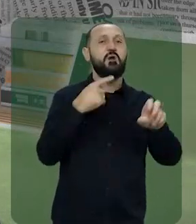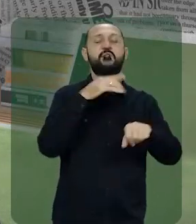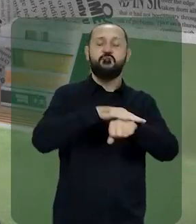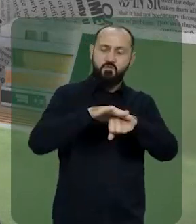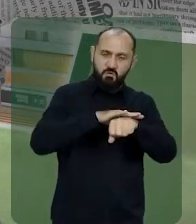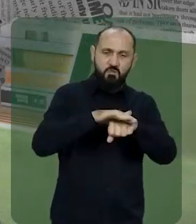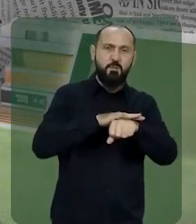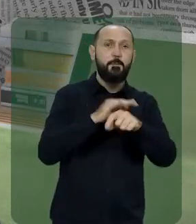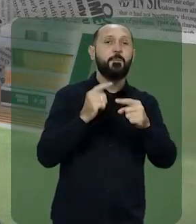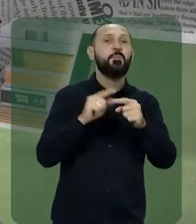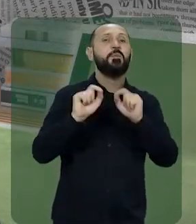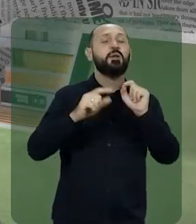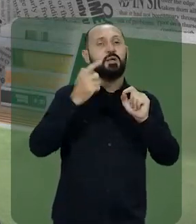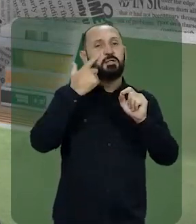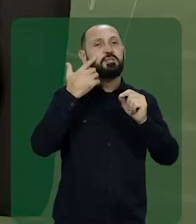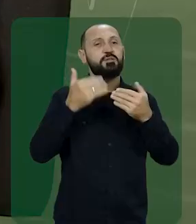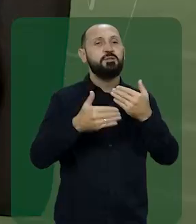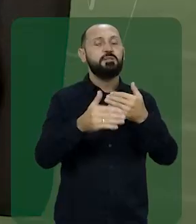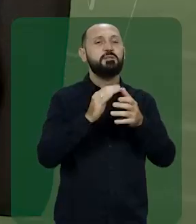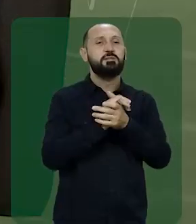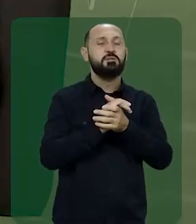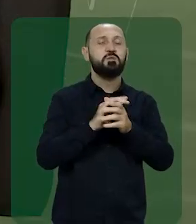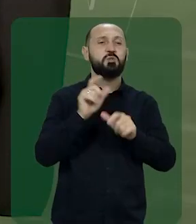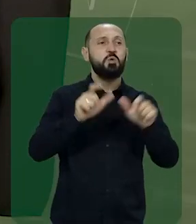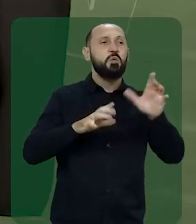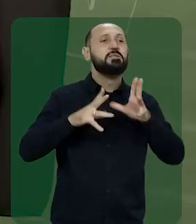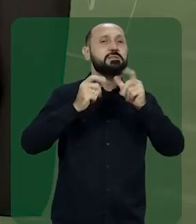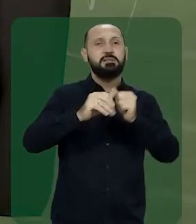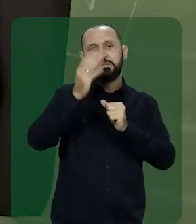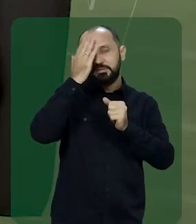isso, né? Então é preciso